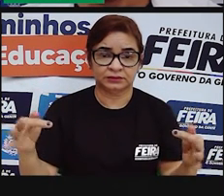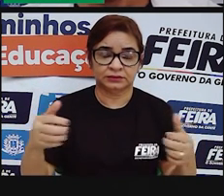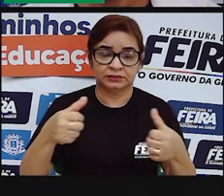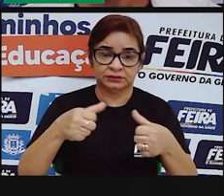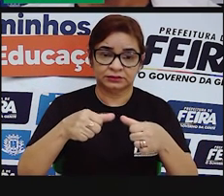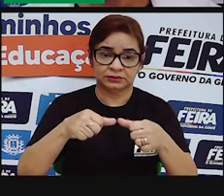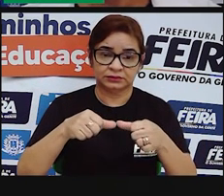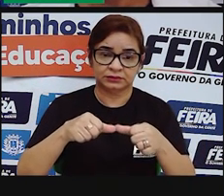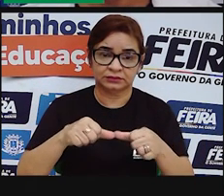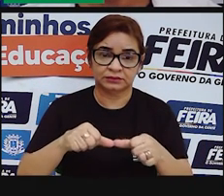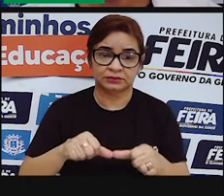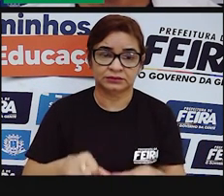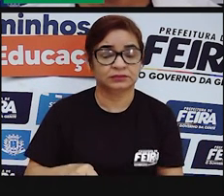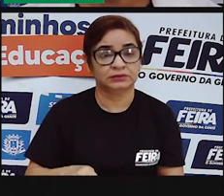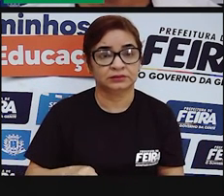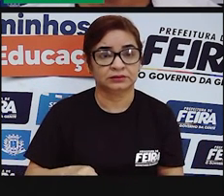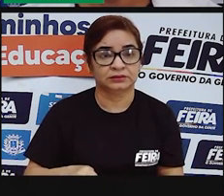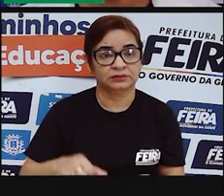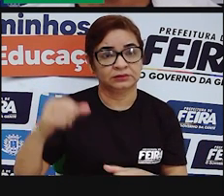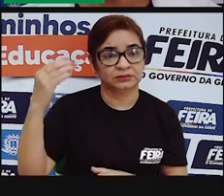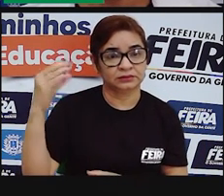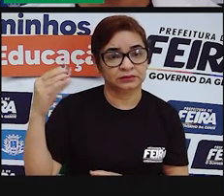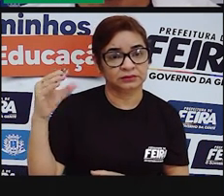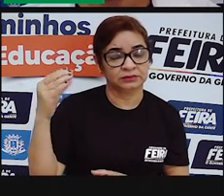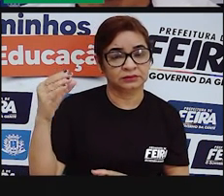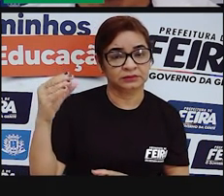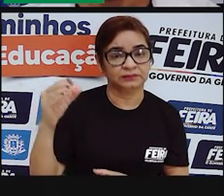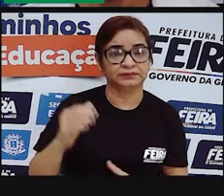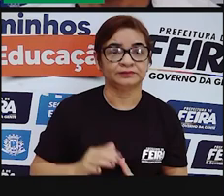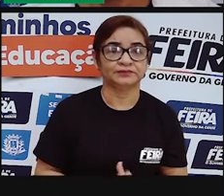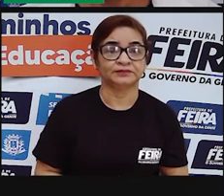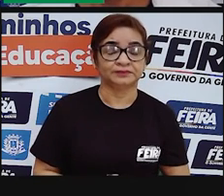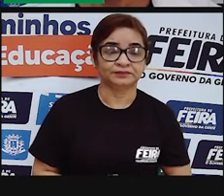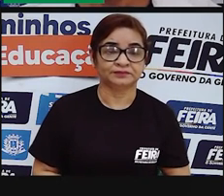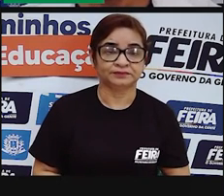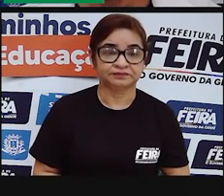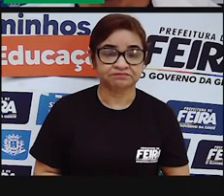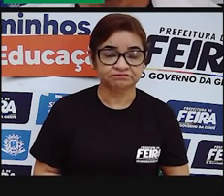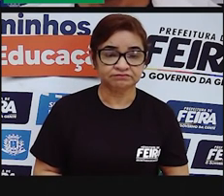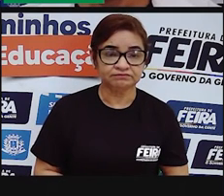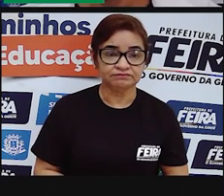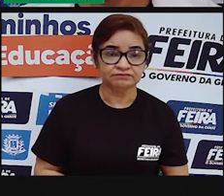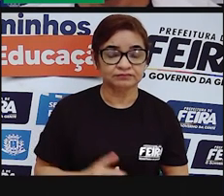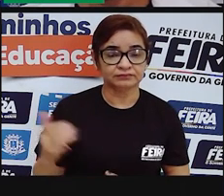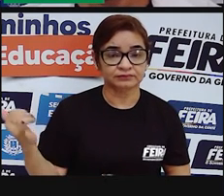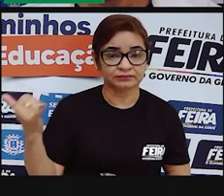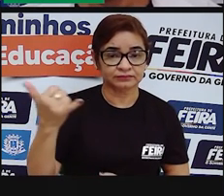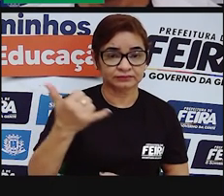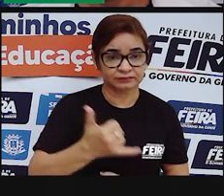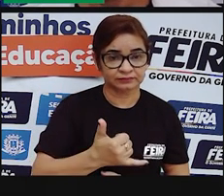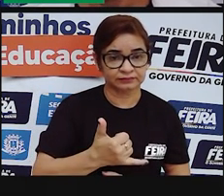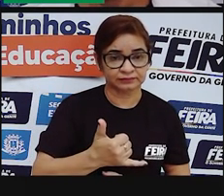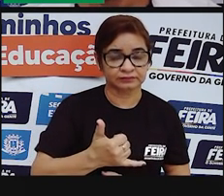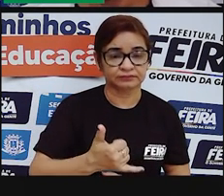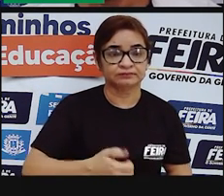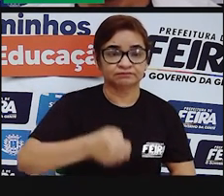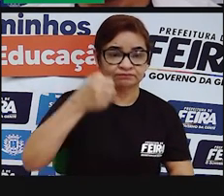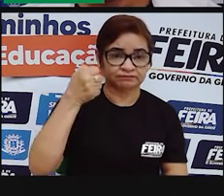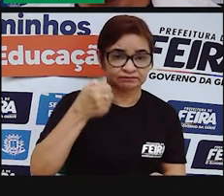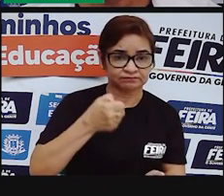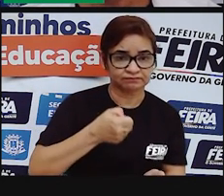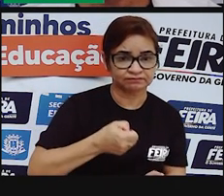frase, ela está se incluindo entre os cientistas. Por isso, ele fala, os